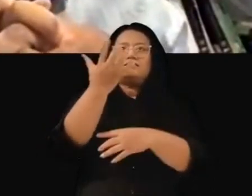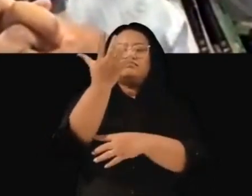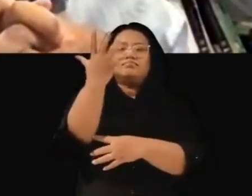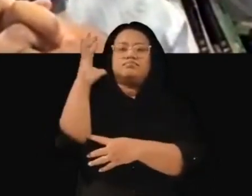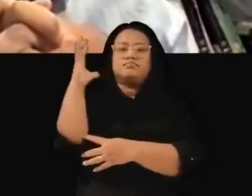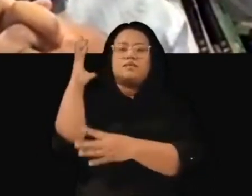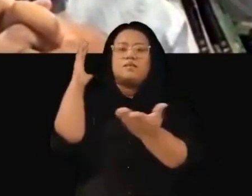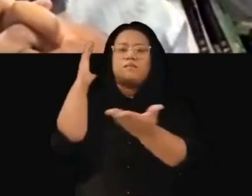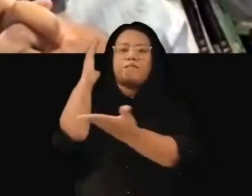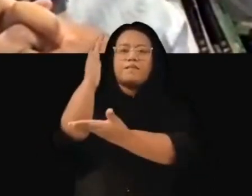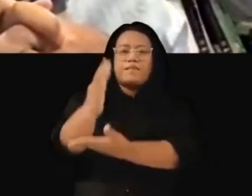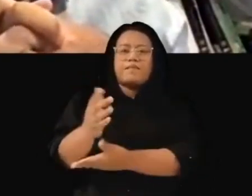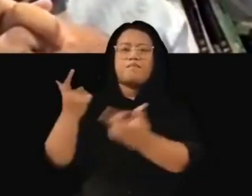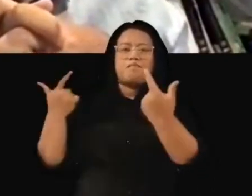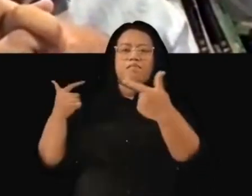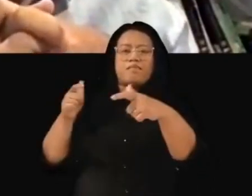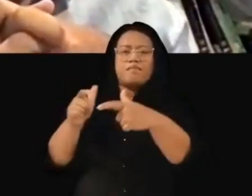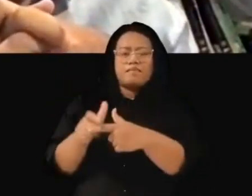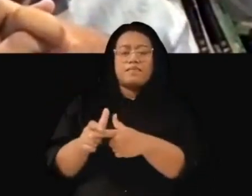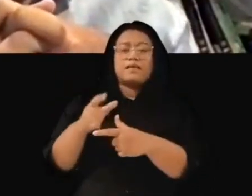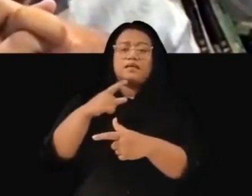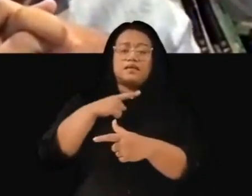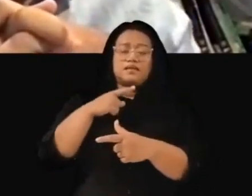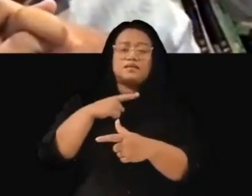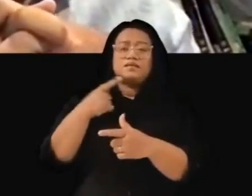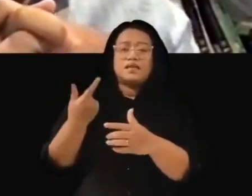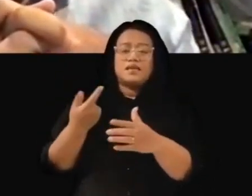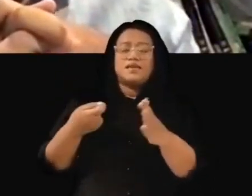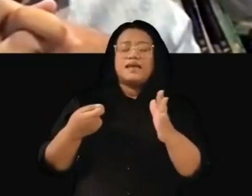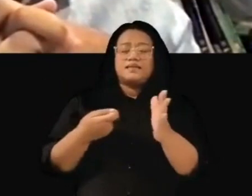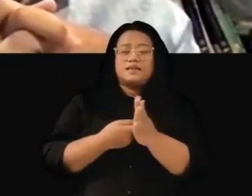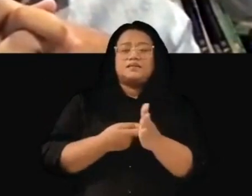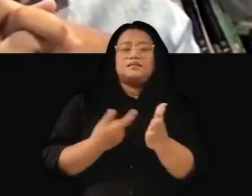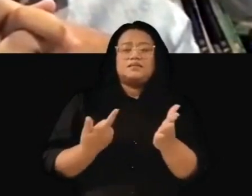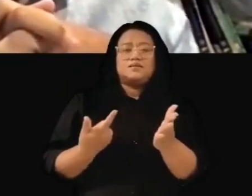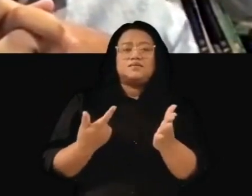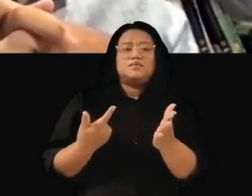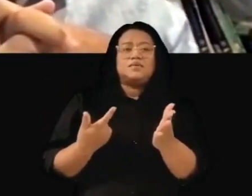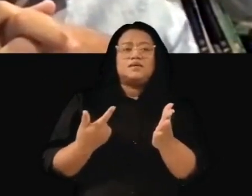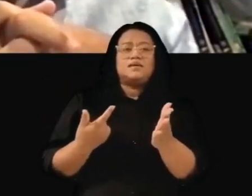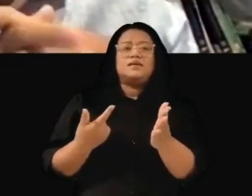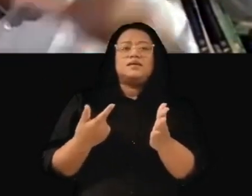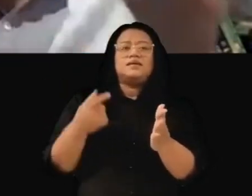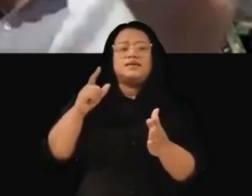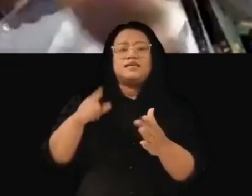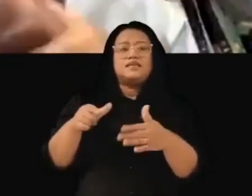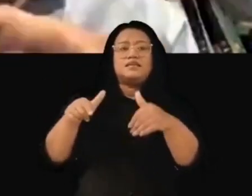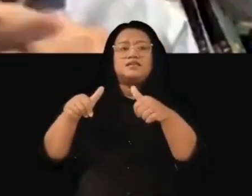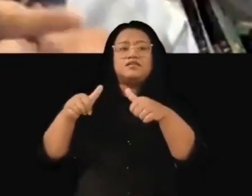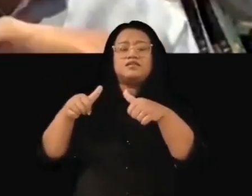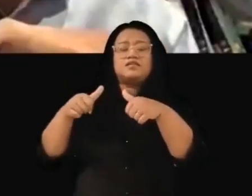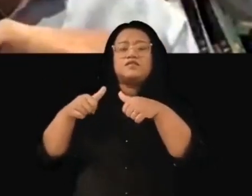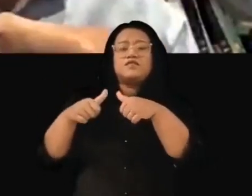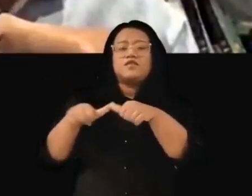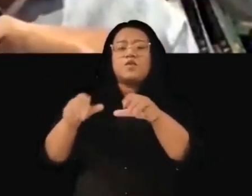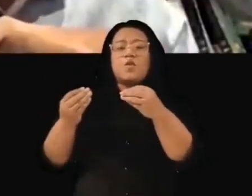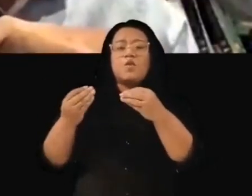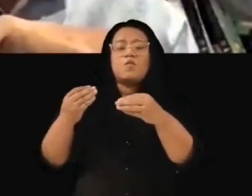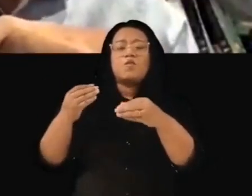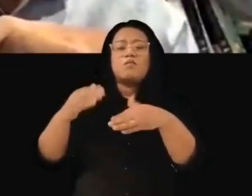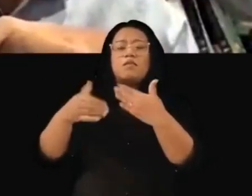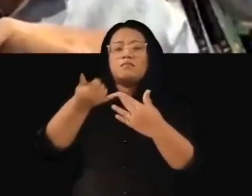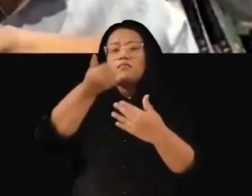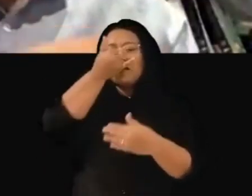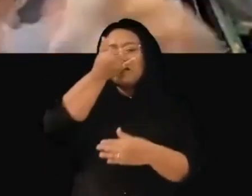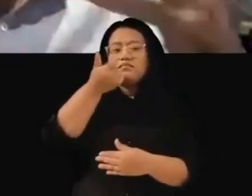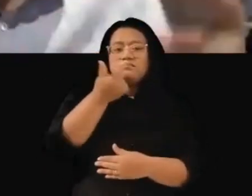ele foi cometido e ficou, enfim, sem nenhum tipo de consequência no